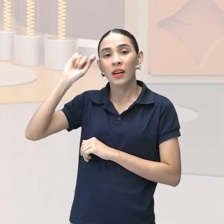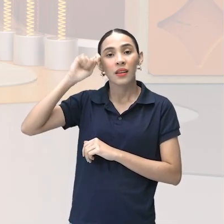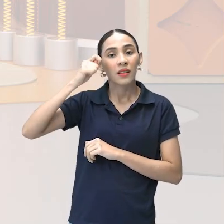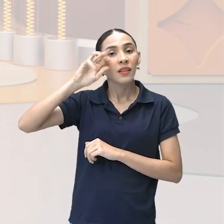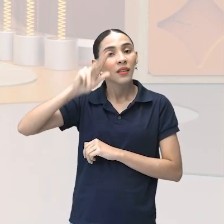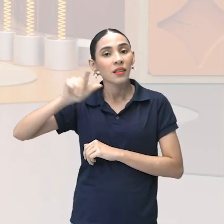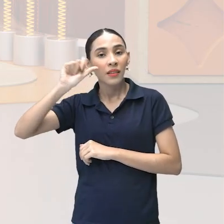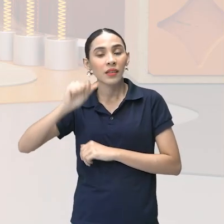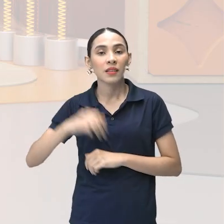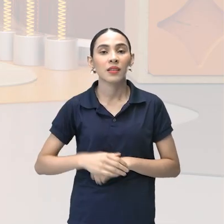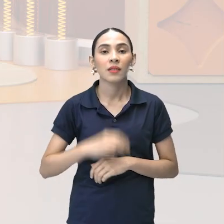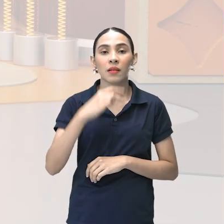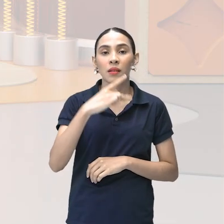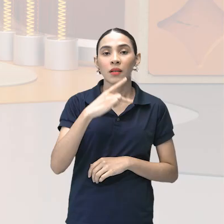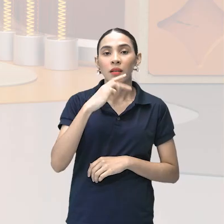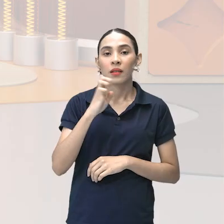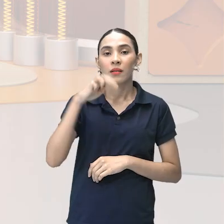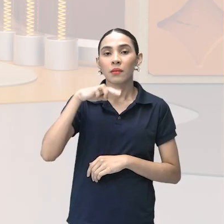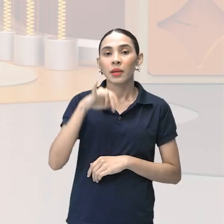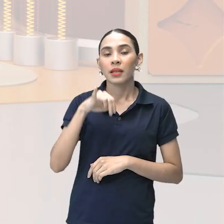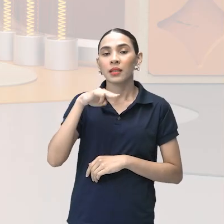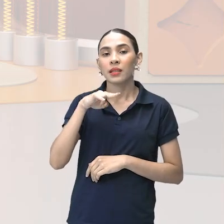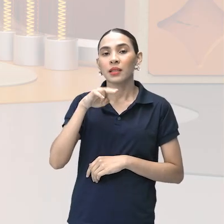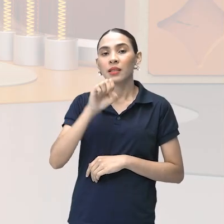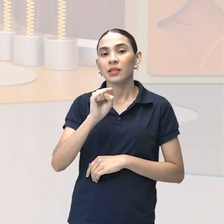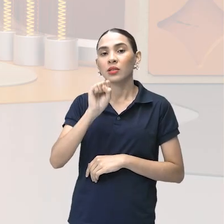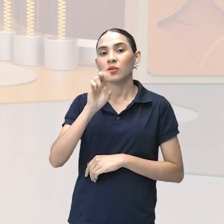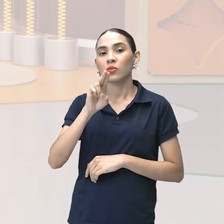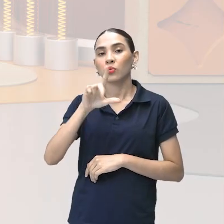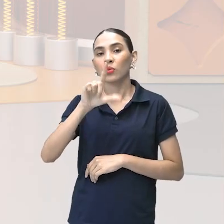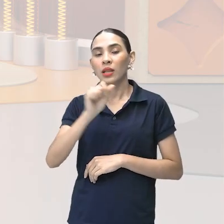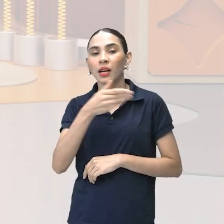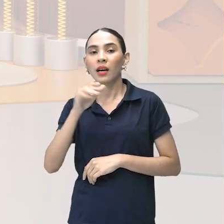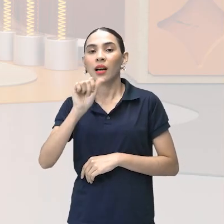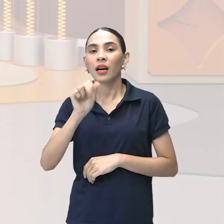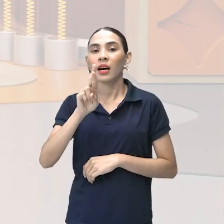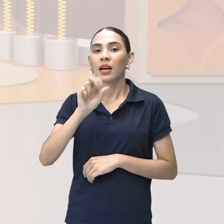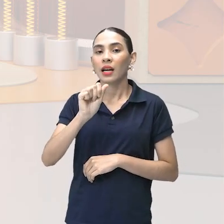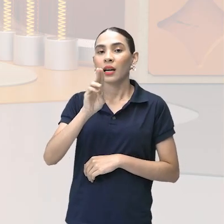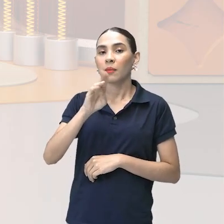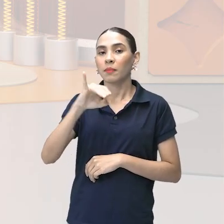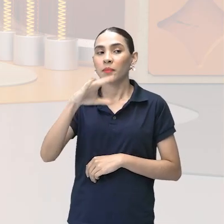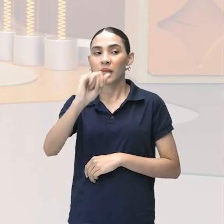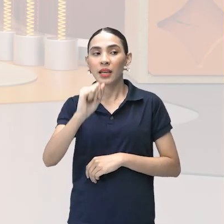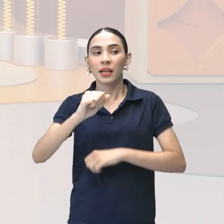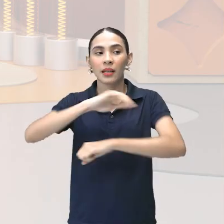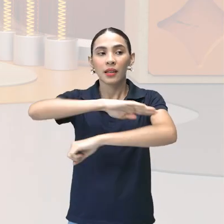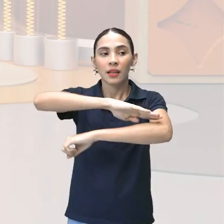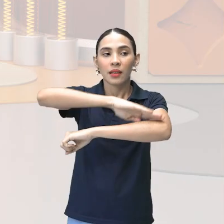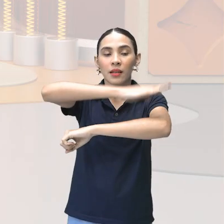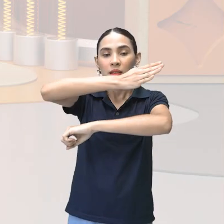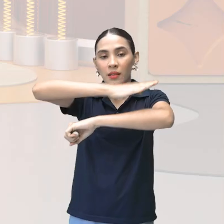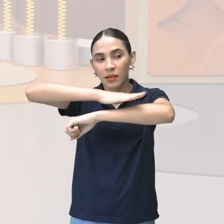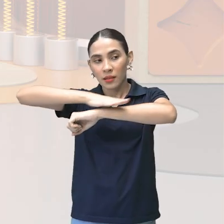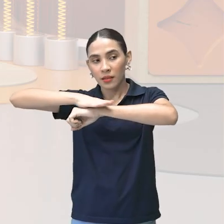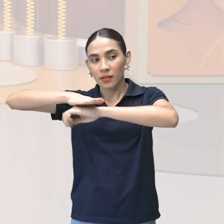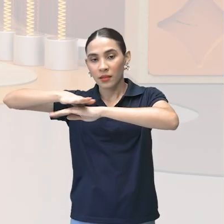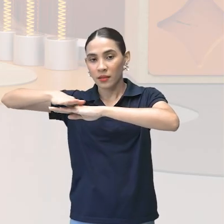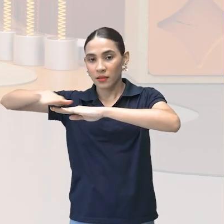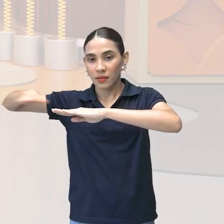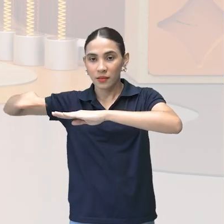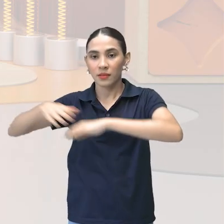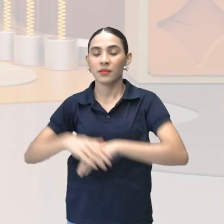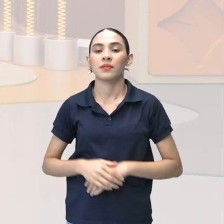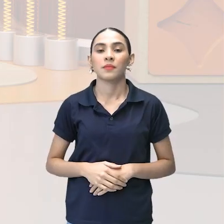africano, a chamada Península Arábica, que está dentro também desse conjunto de civilizações que compõem as civilizações